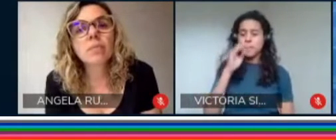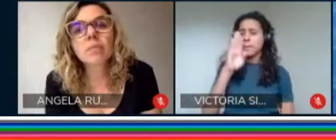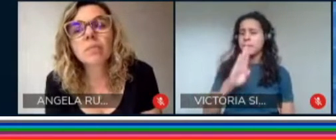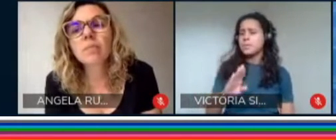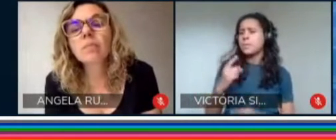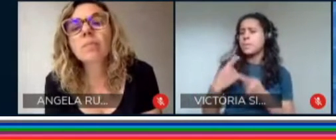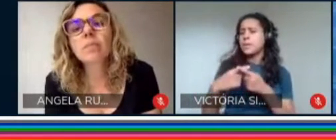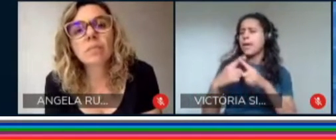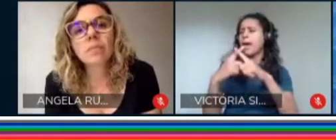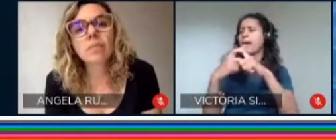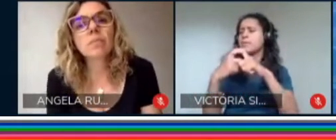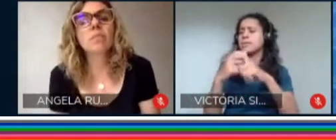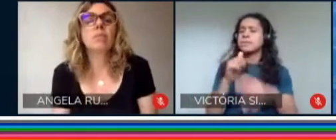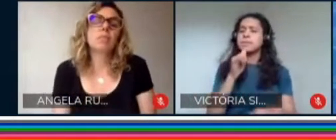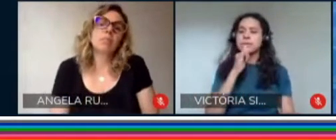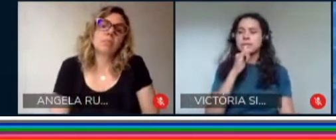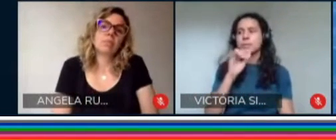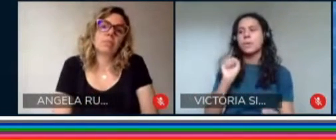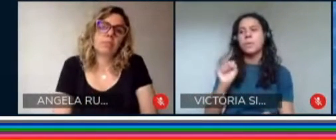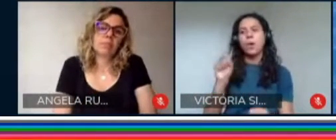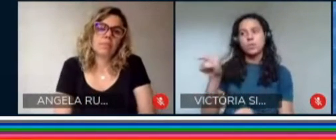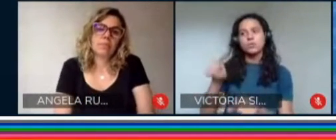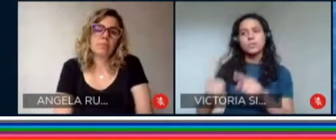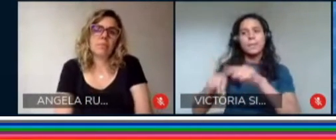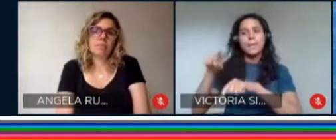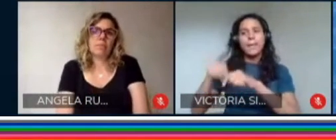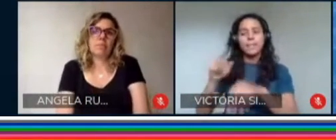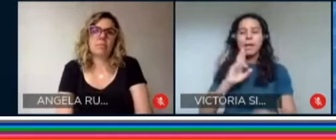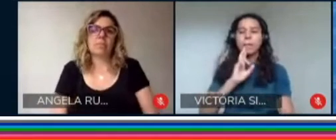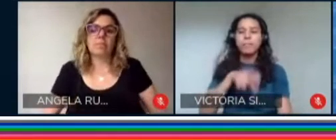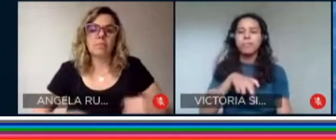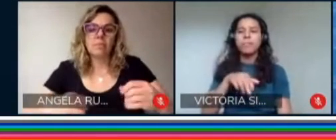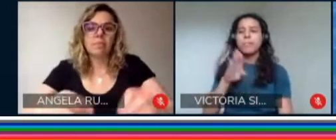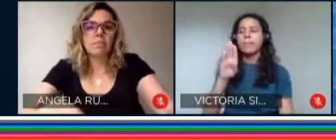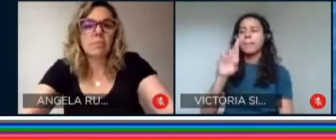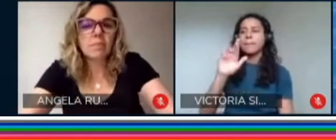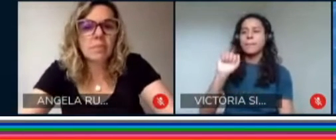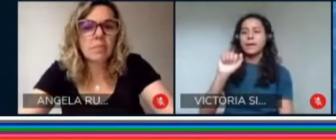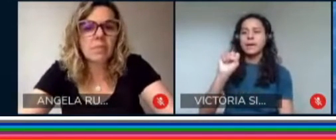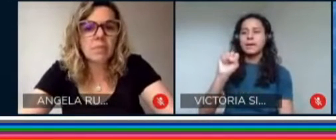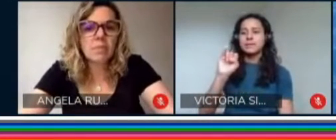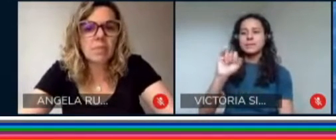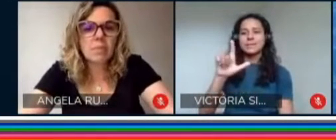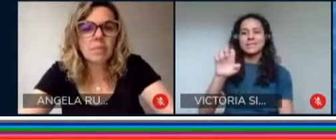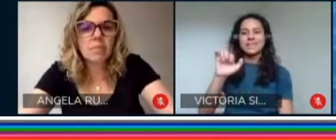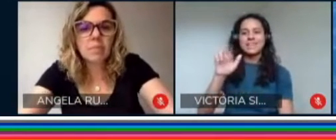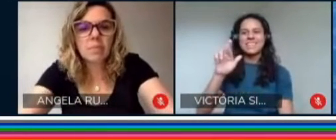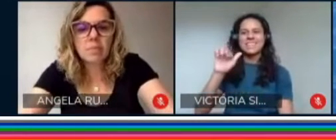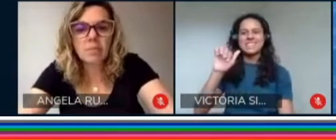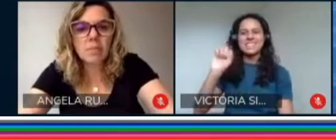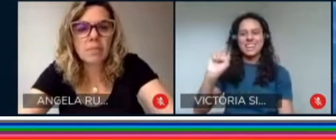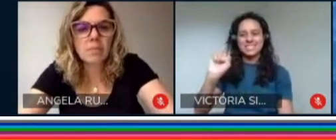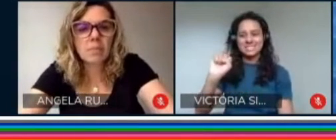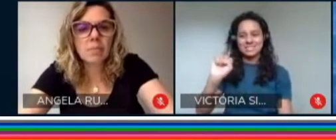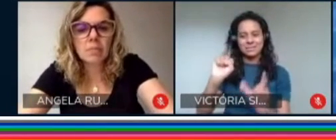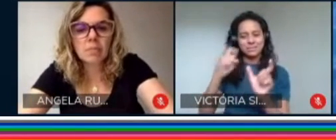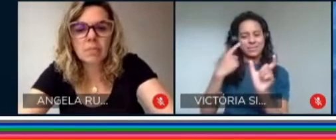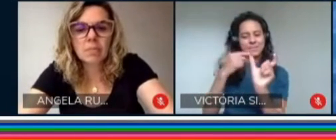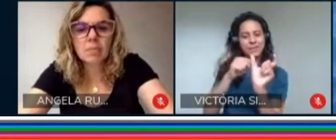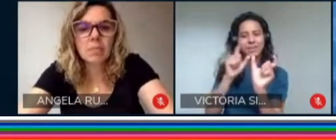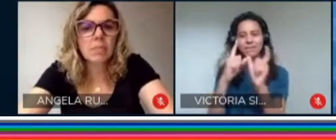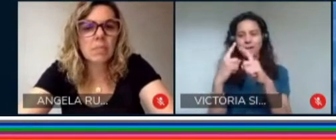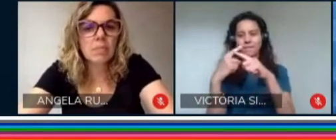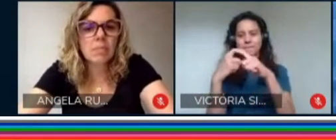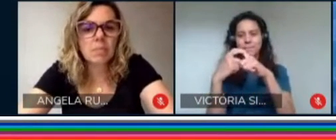querer brasileiras, não brasileiros, não, mas brasileiras, eu poderia querer